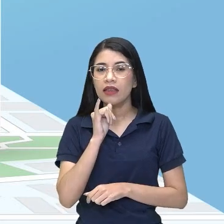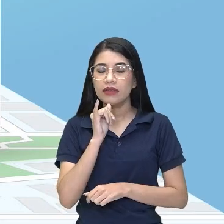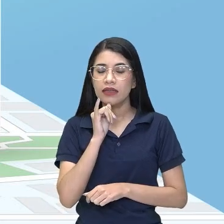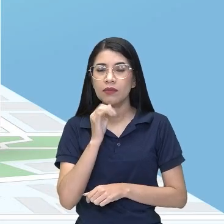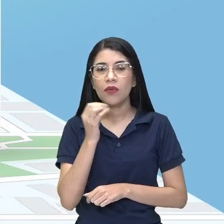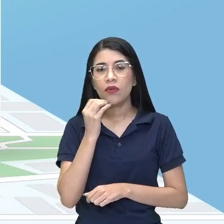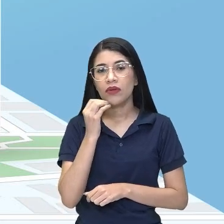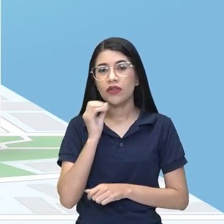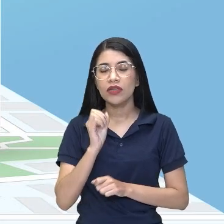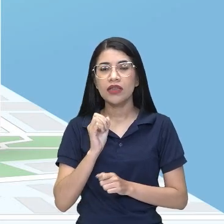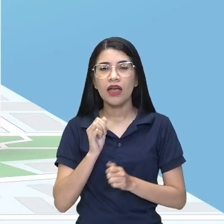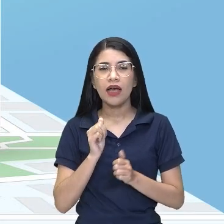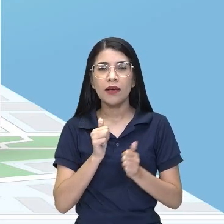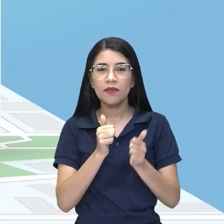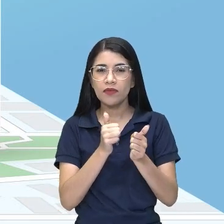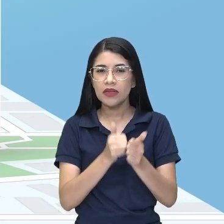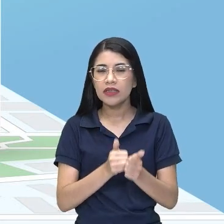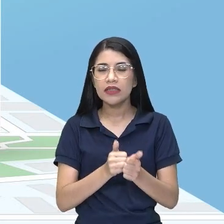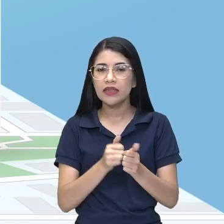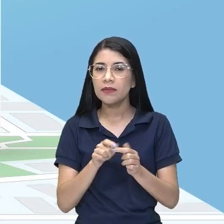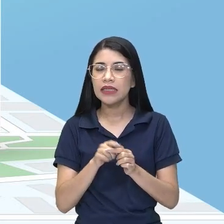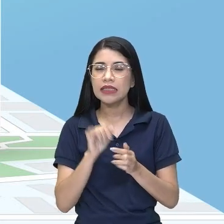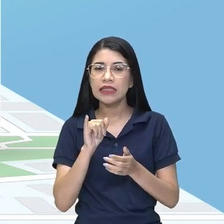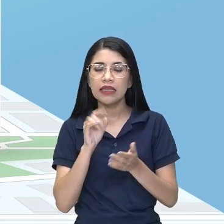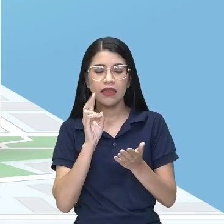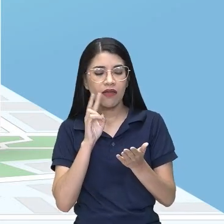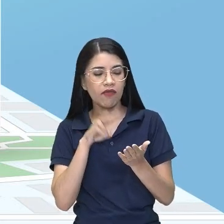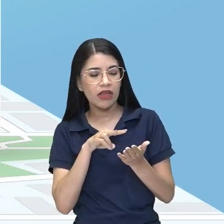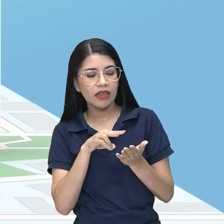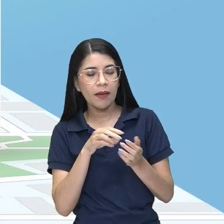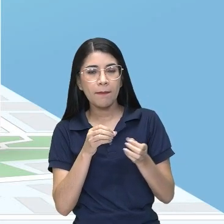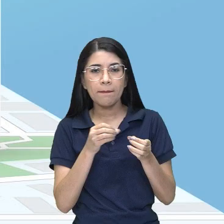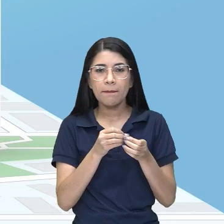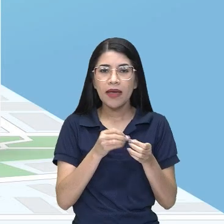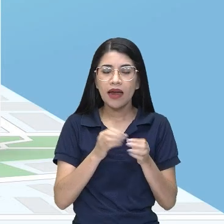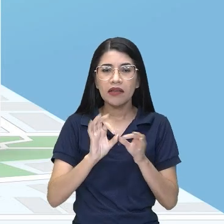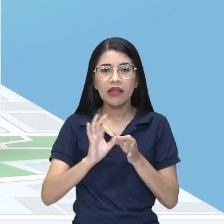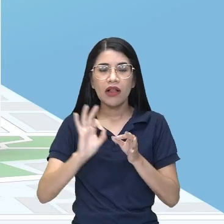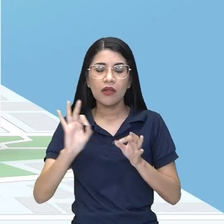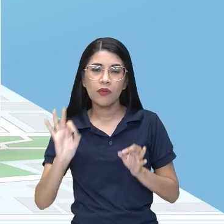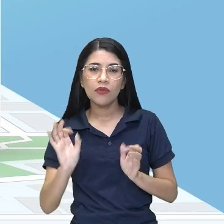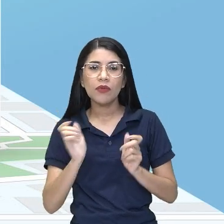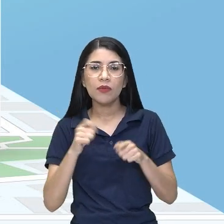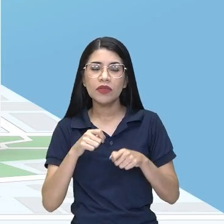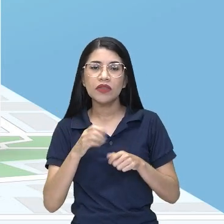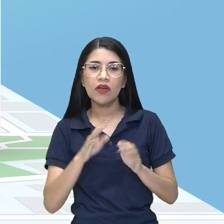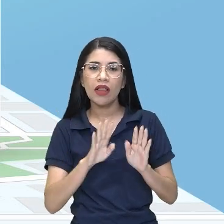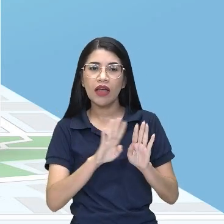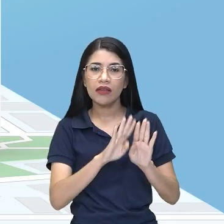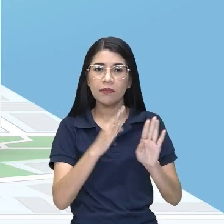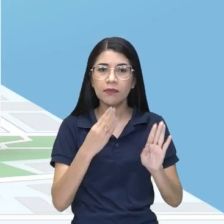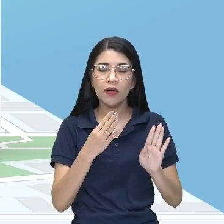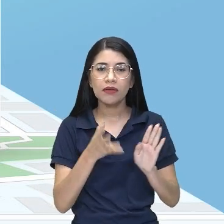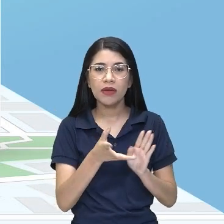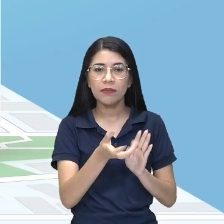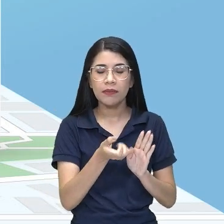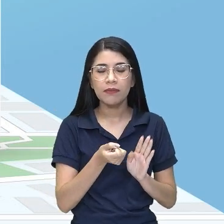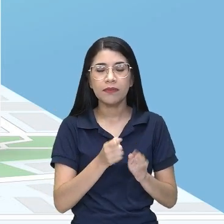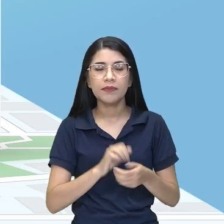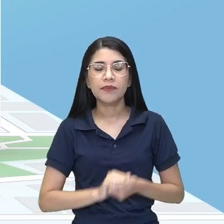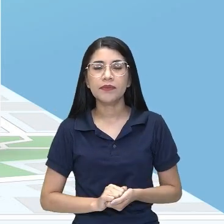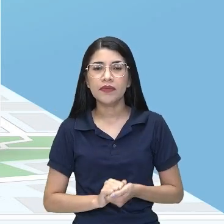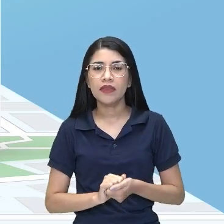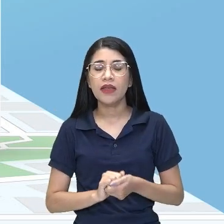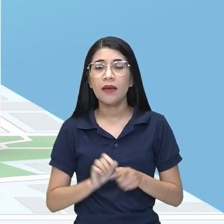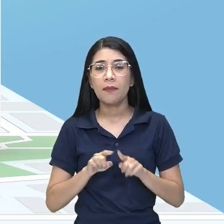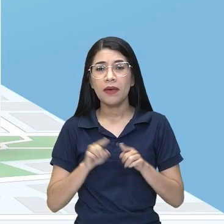estar acompanhando na tela, se já está perto, se já está longe, para que você possa se dirigir para receber. Pois é. Mas essa questão de localização